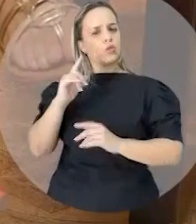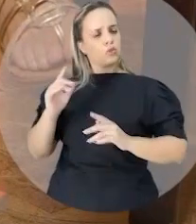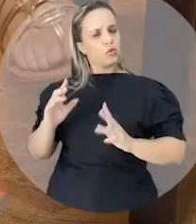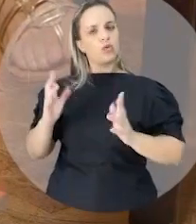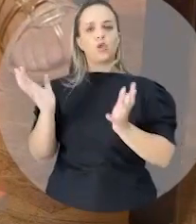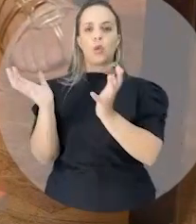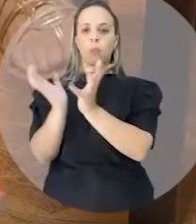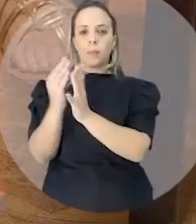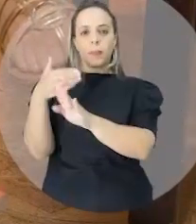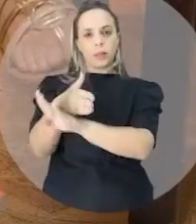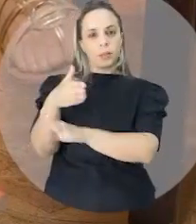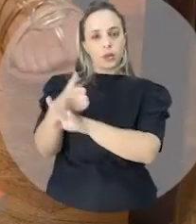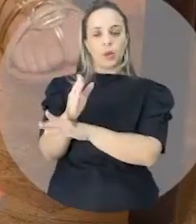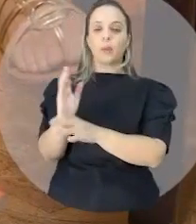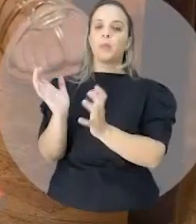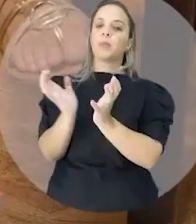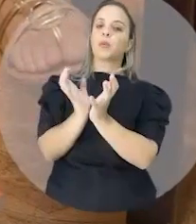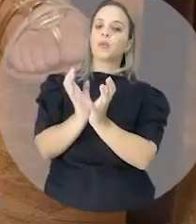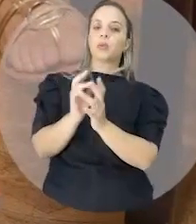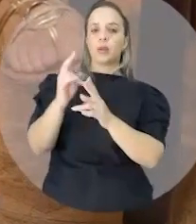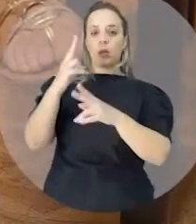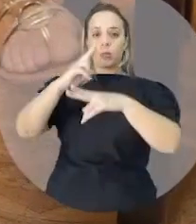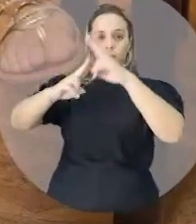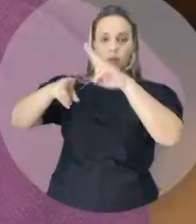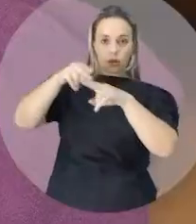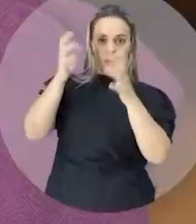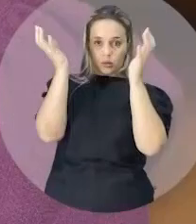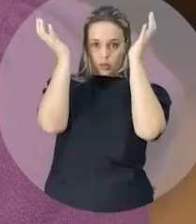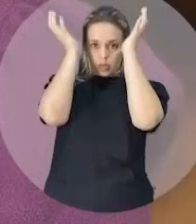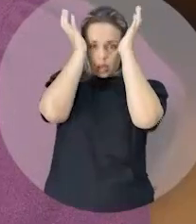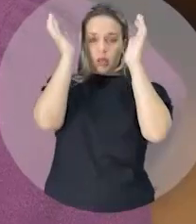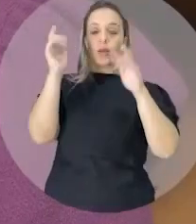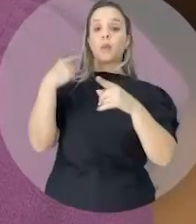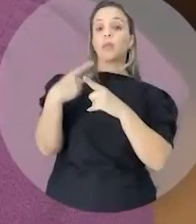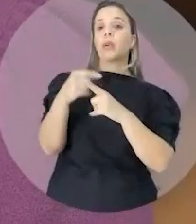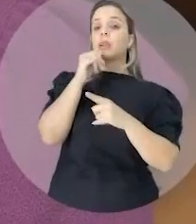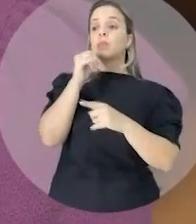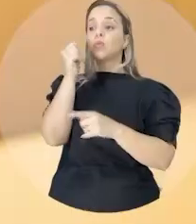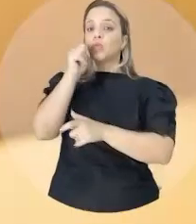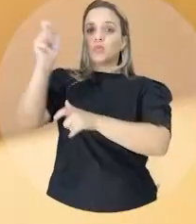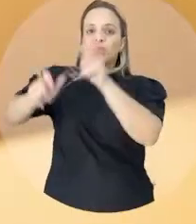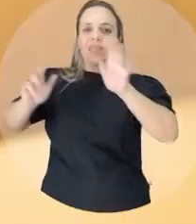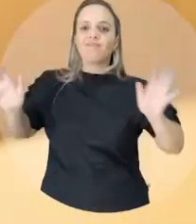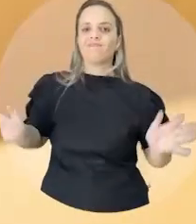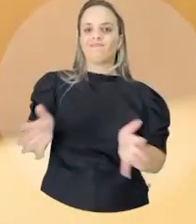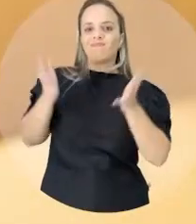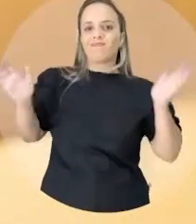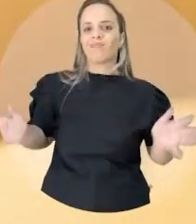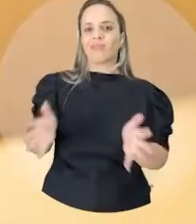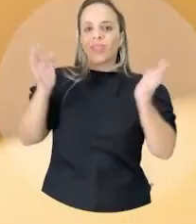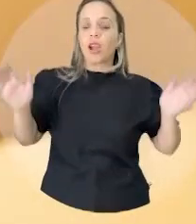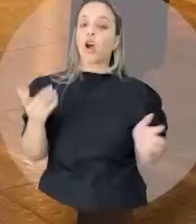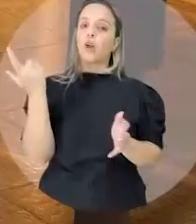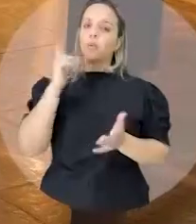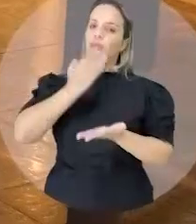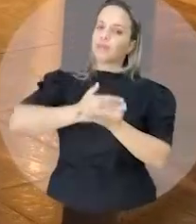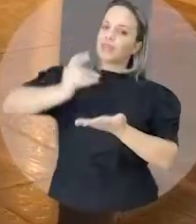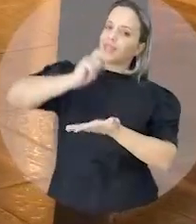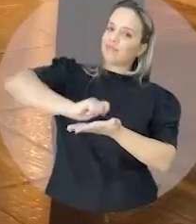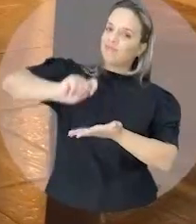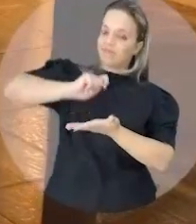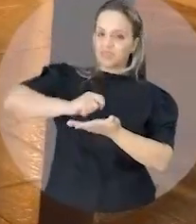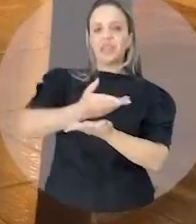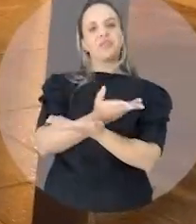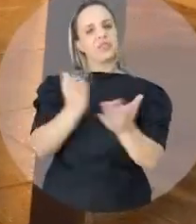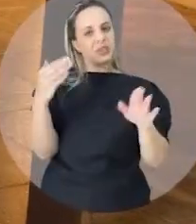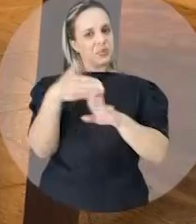nos coletivos, como o coletivo Maria Taquara, no qual as escritoras estimulam umas às outras a começarem a escrever, e é um movimento que